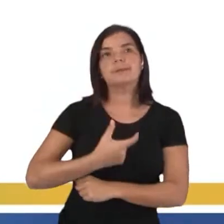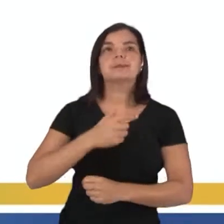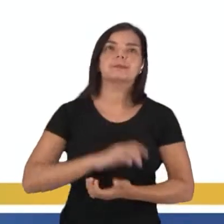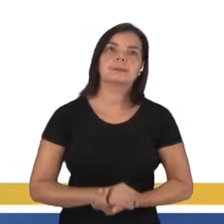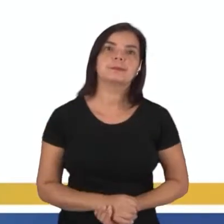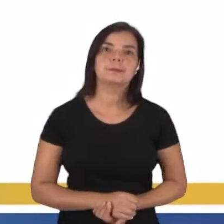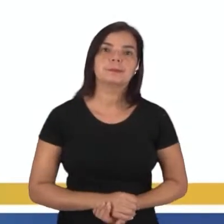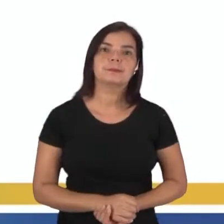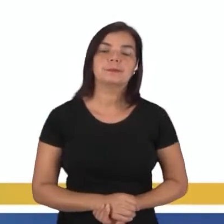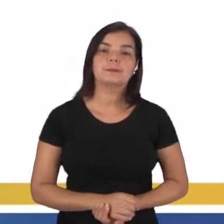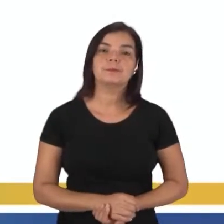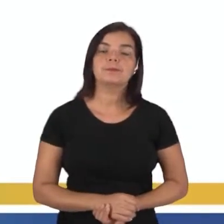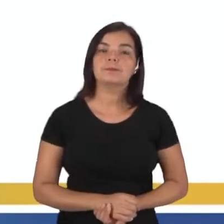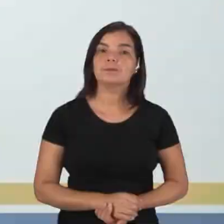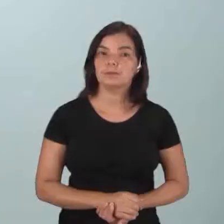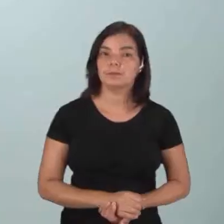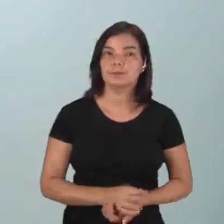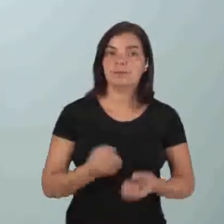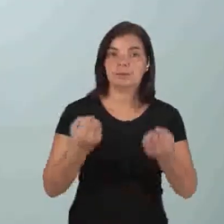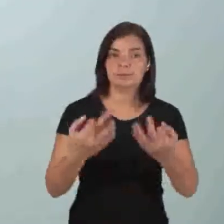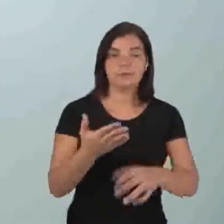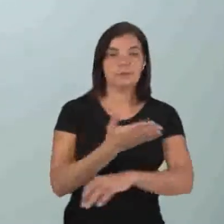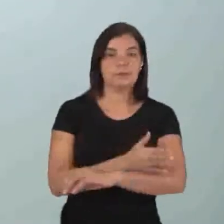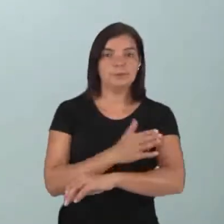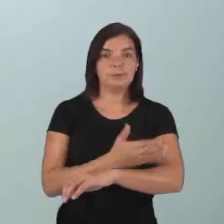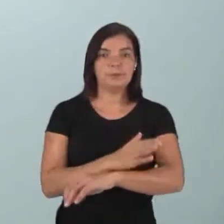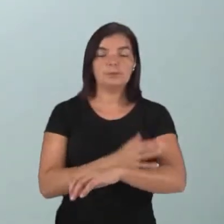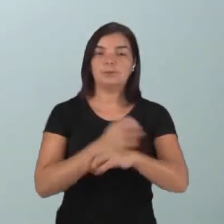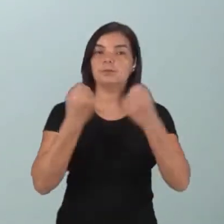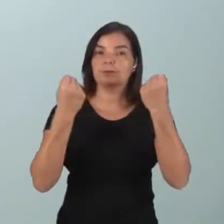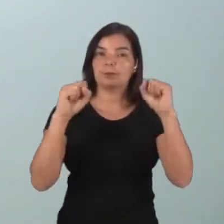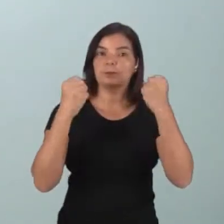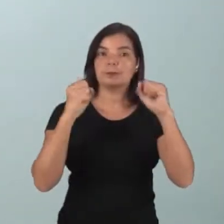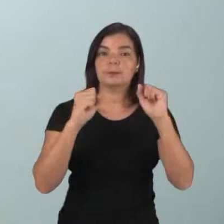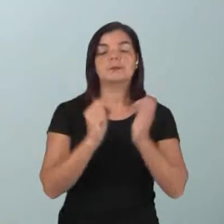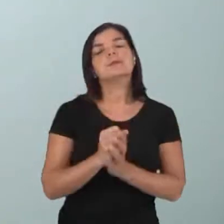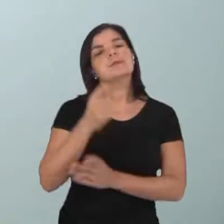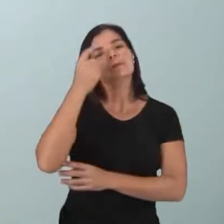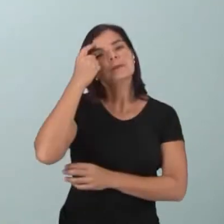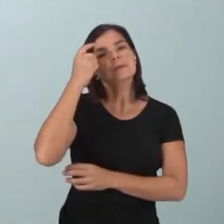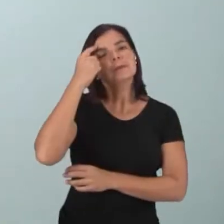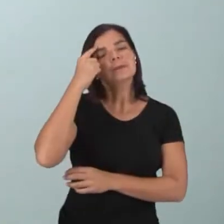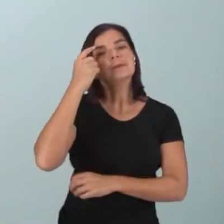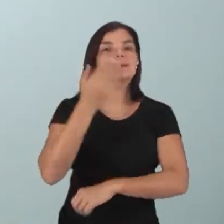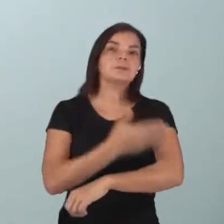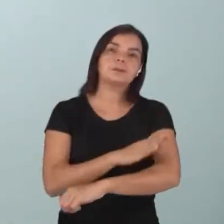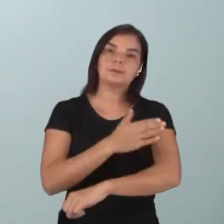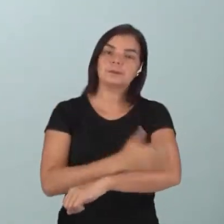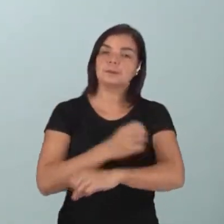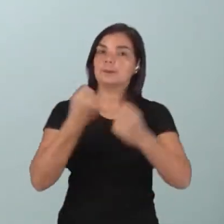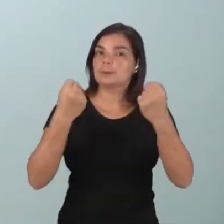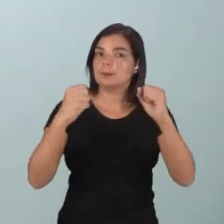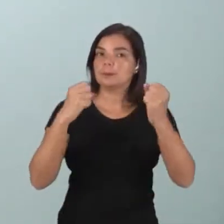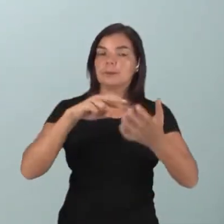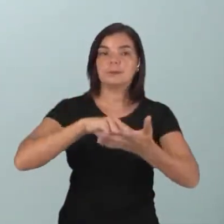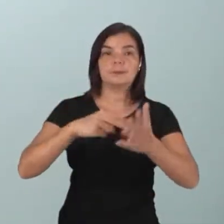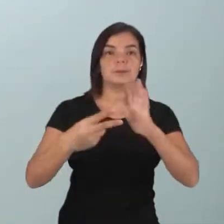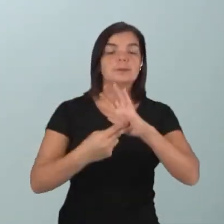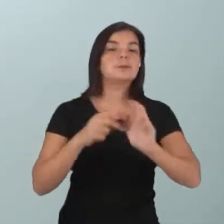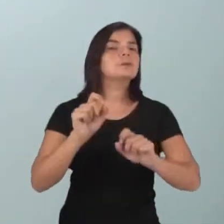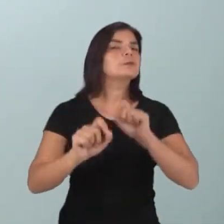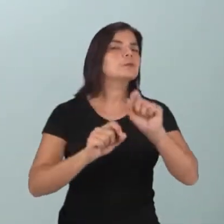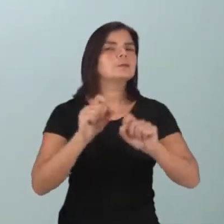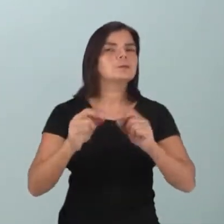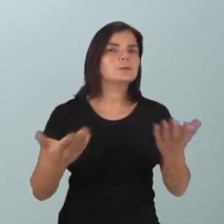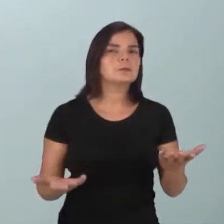humano. Então, quando a gente fala de treinamento funcional, a gente pensa, né, treinamento funcional. Funcional a quê,